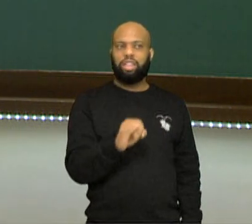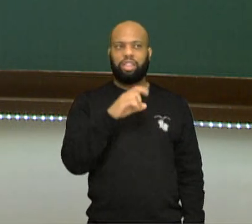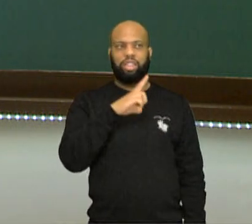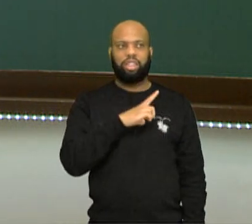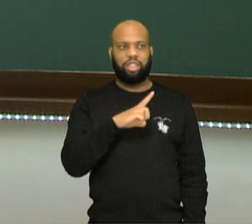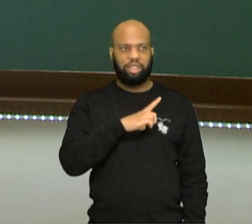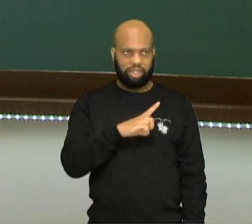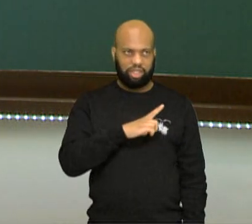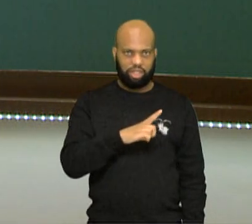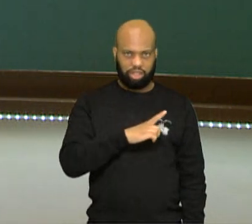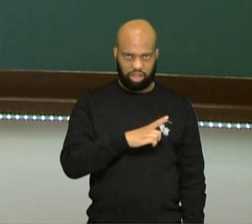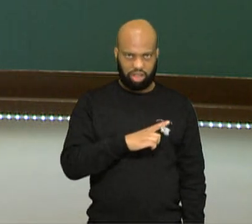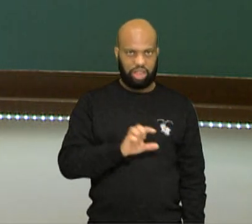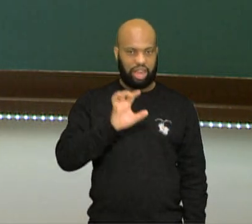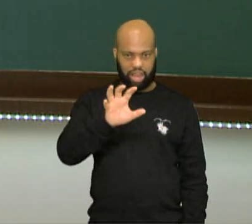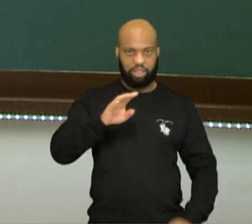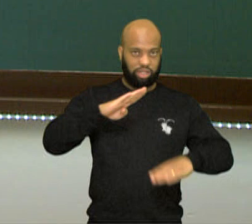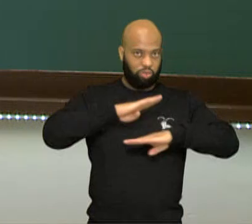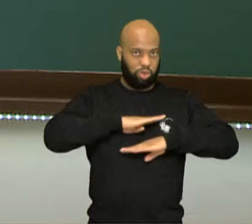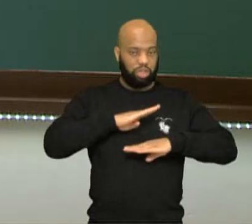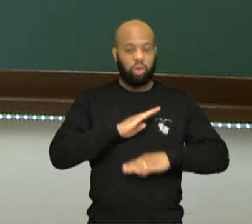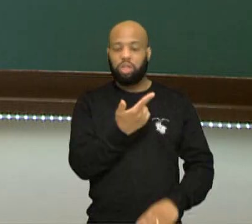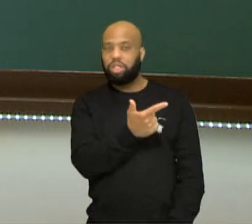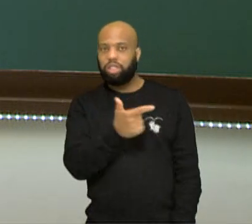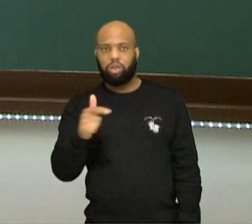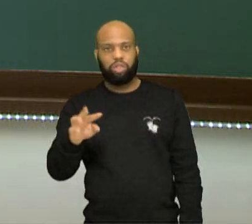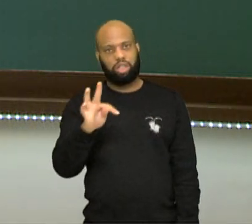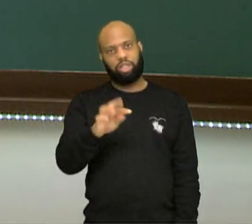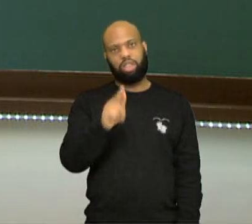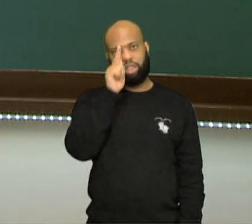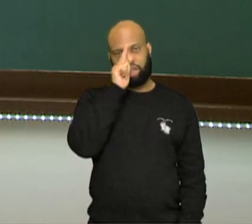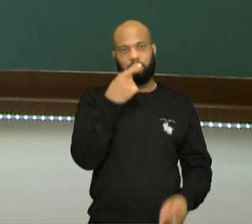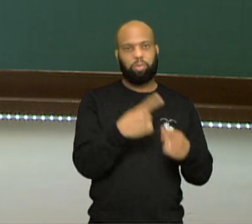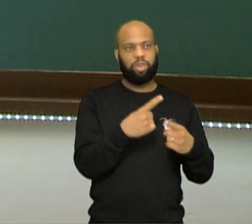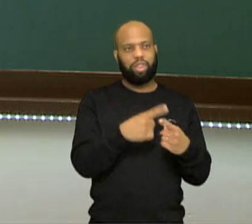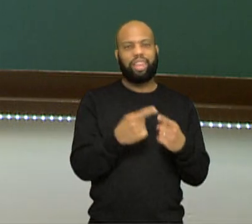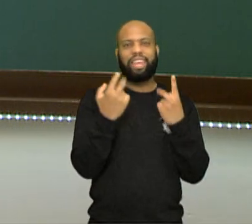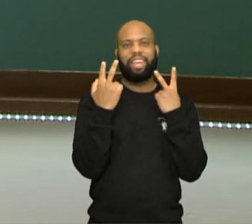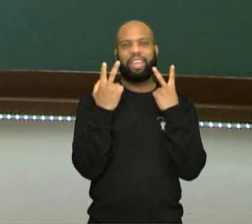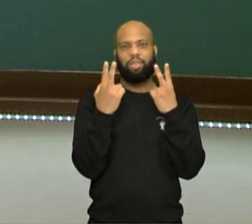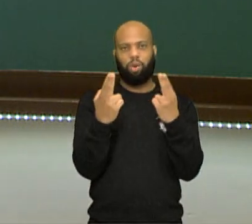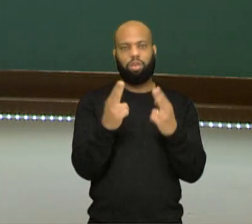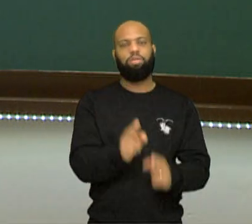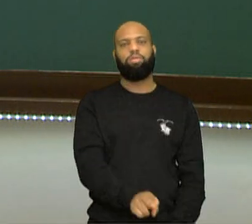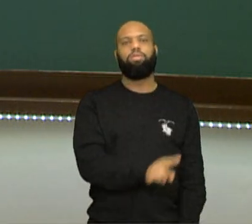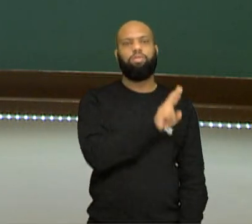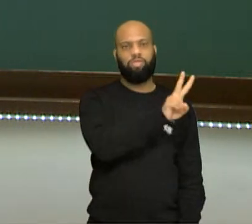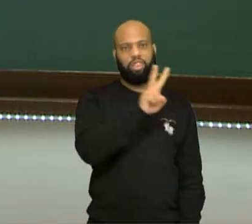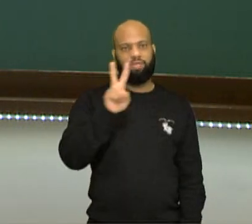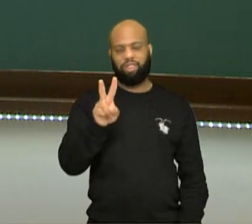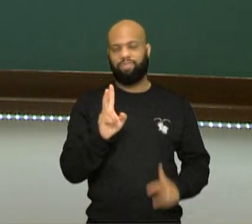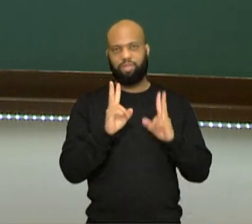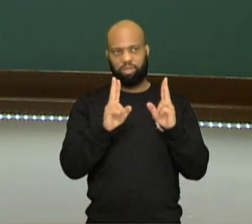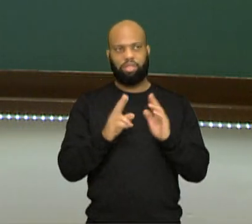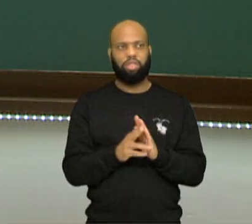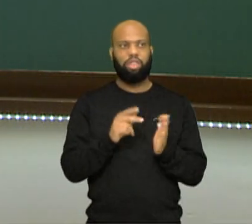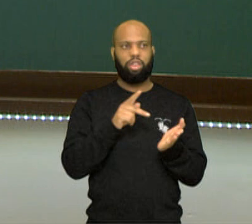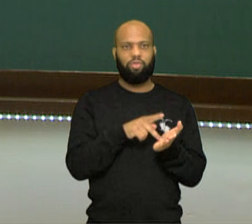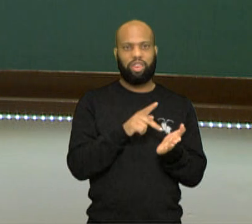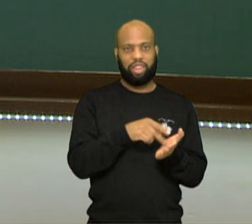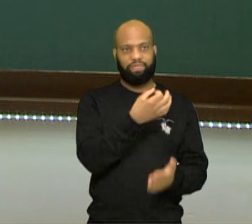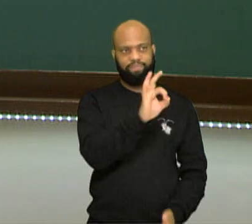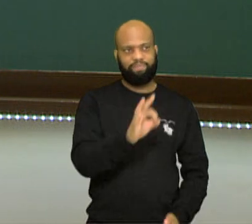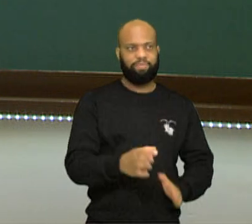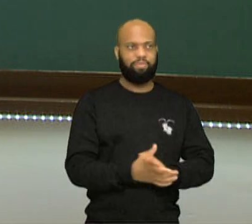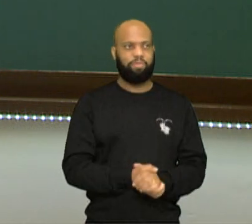nenhum trabalho porque o potencial é o mesmo, ok? Então, verdadeira,